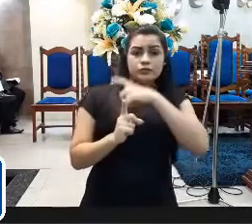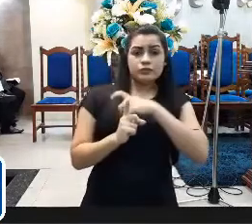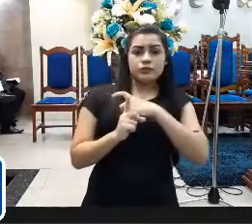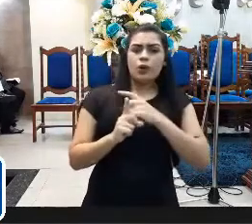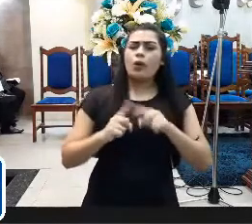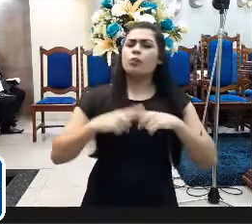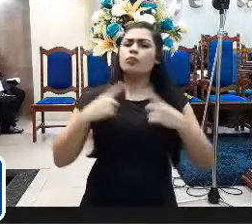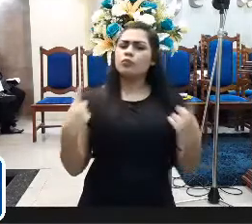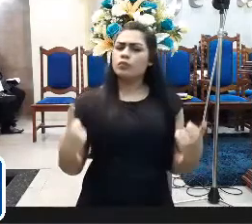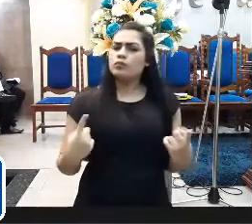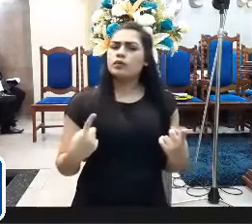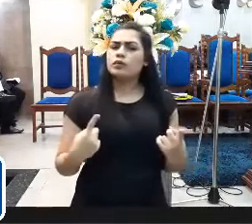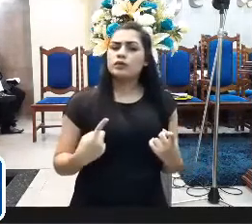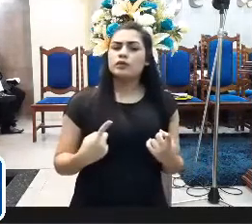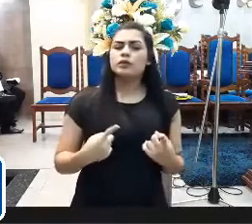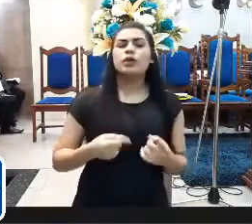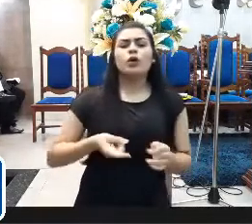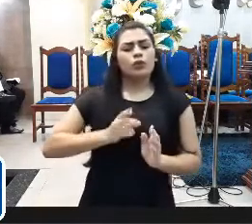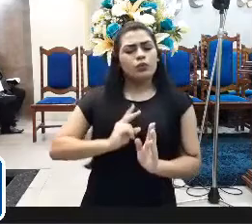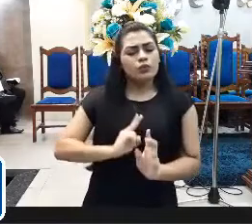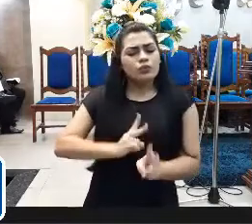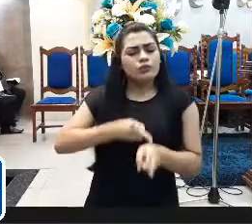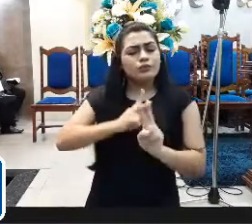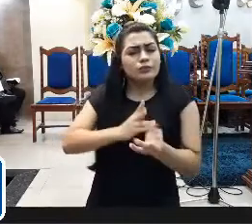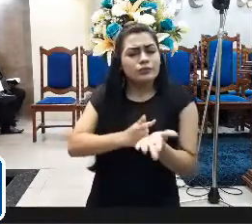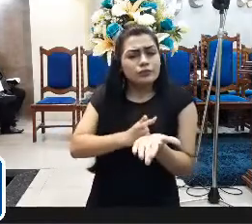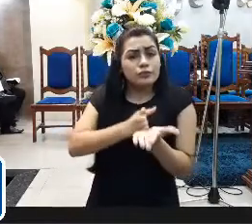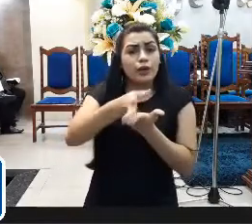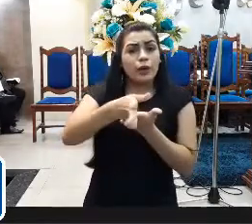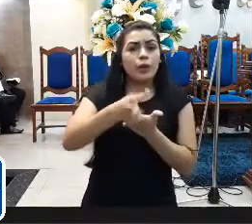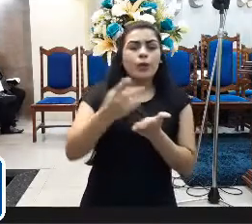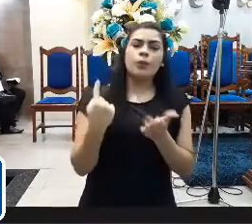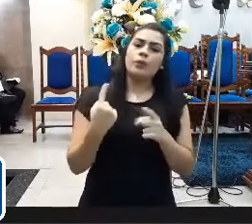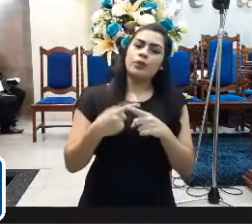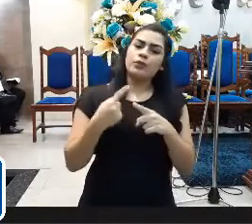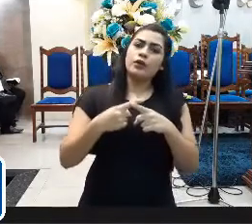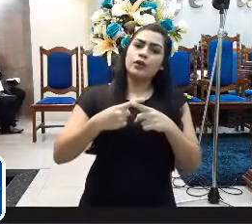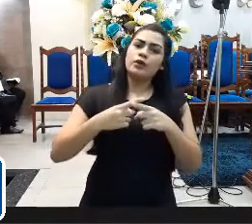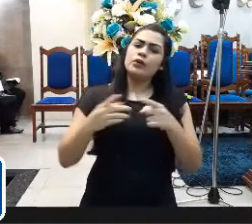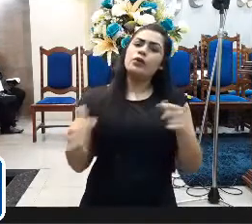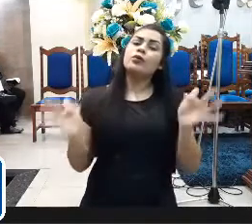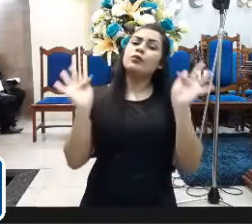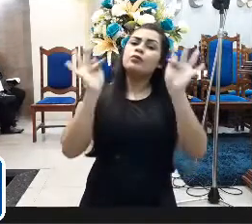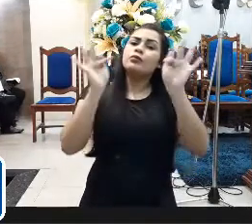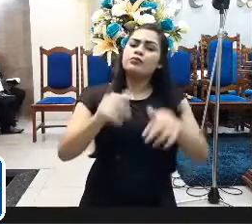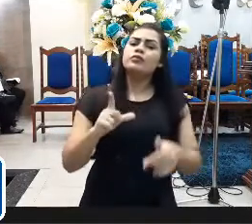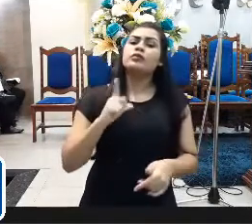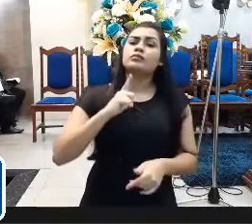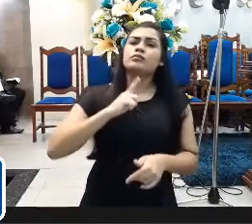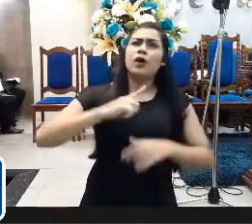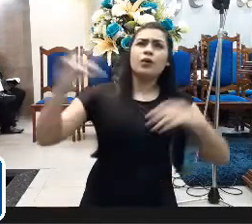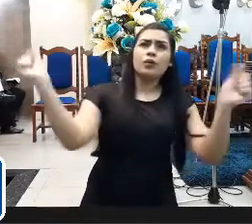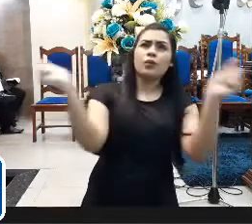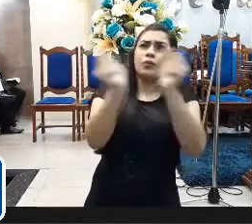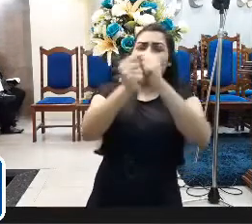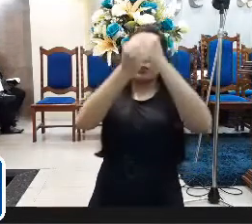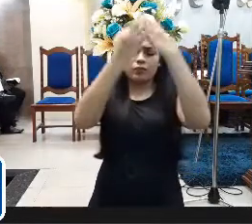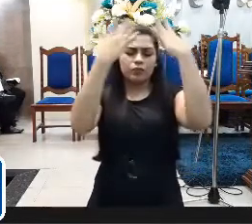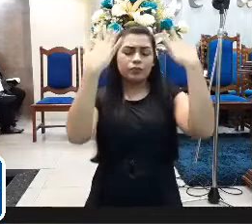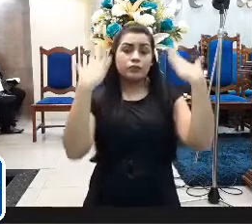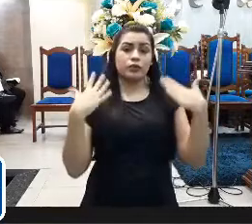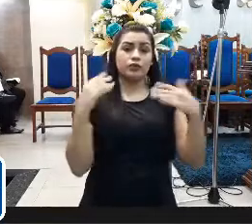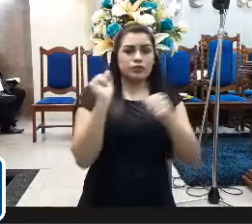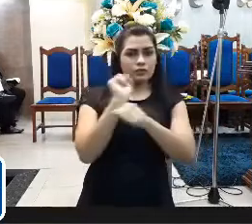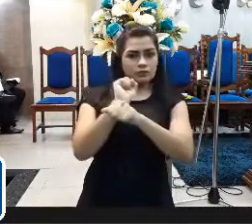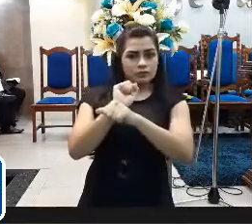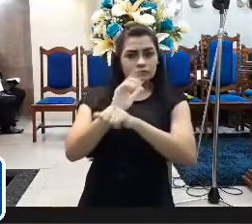nessa jornada, porque no final tem uma glorificação que nos espera. Louvado seja o nome do Senhor. Então o apóstolo